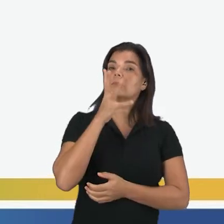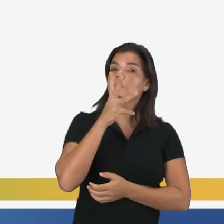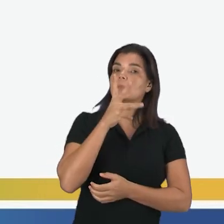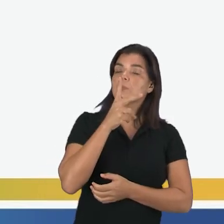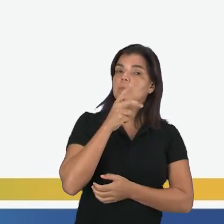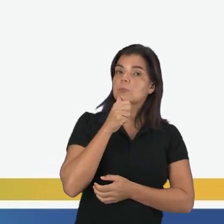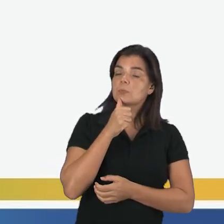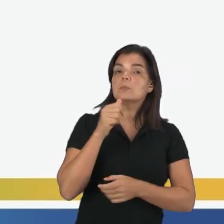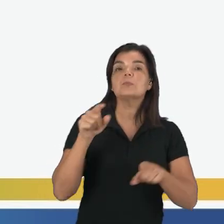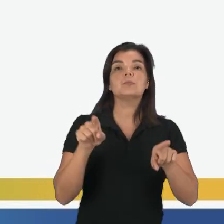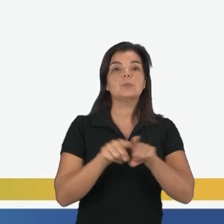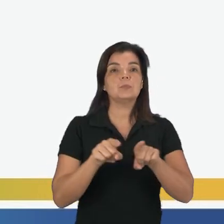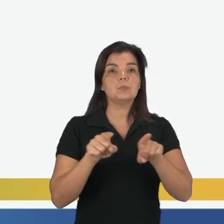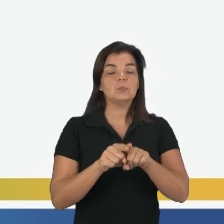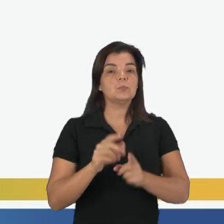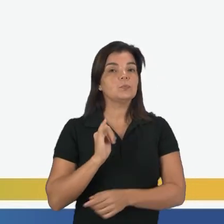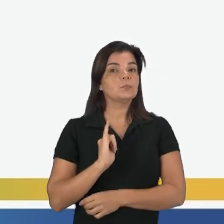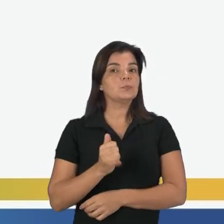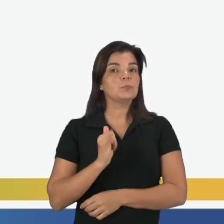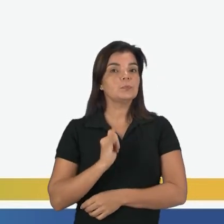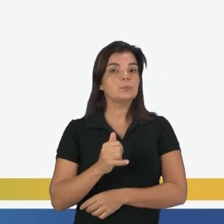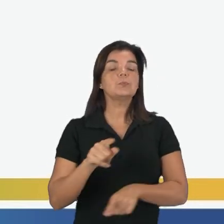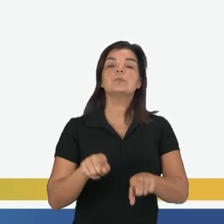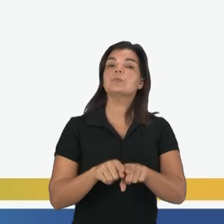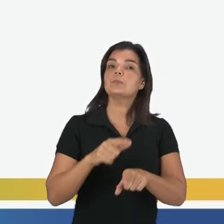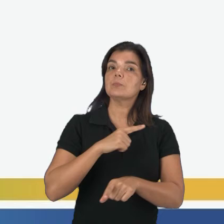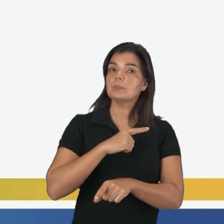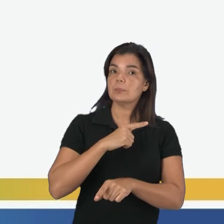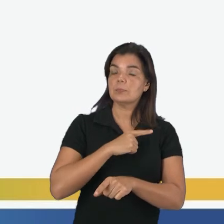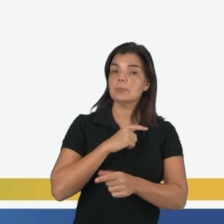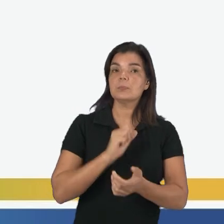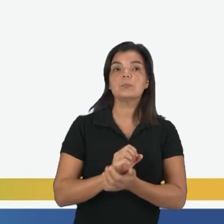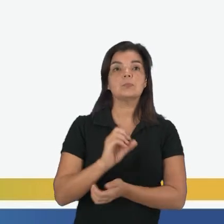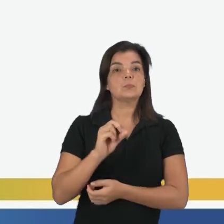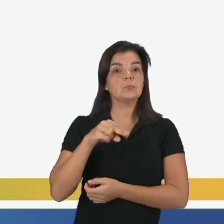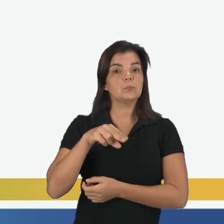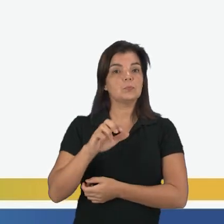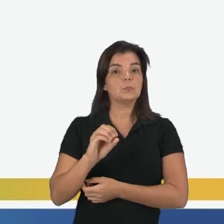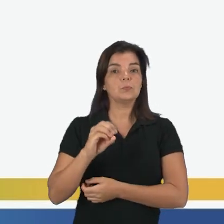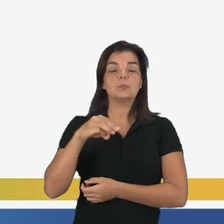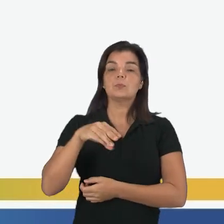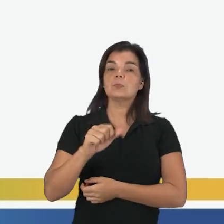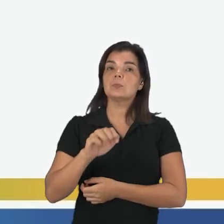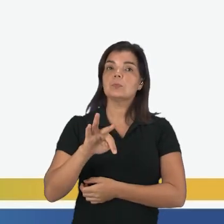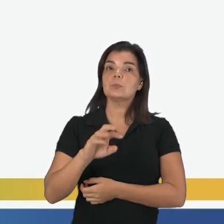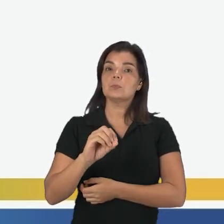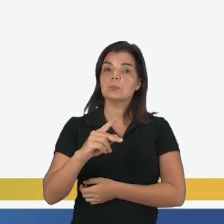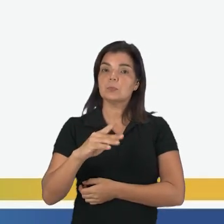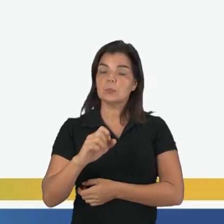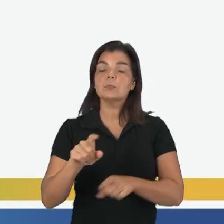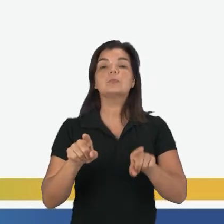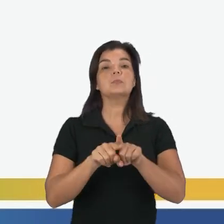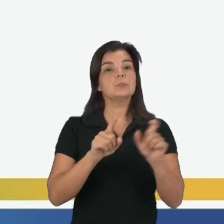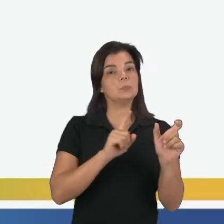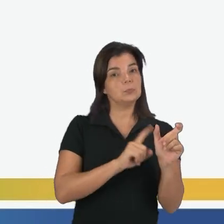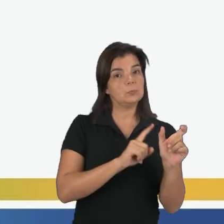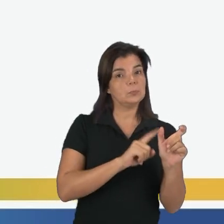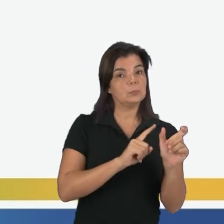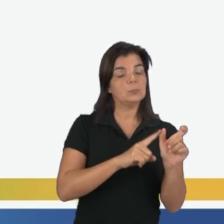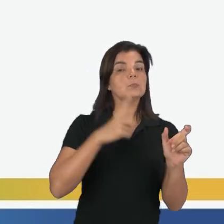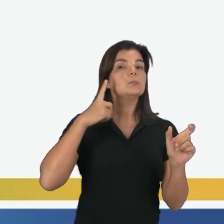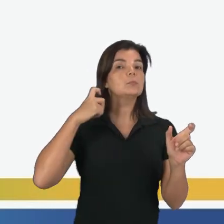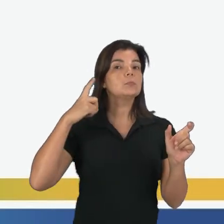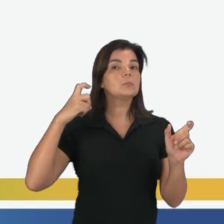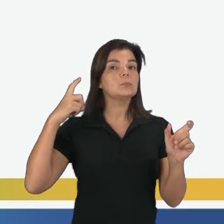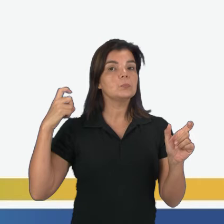demorava, né, para o narrador. Então nós temos aí uma onomatopeia, porque tic-tac é uma palavra